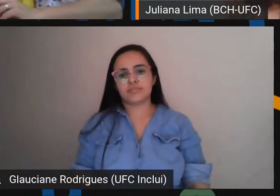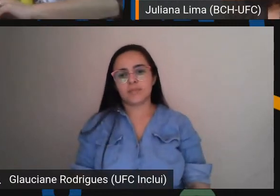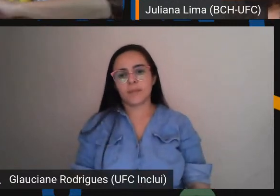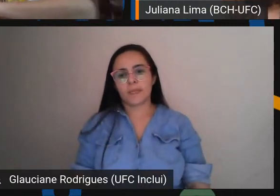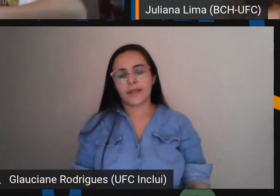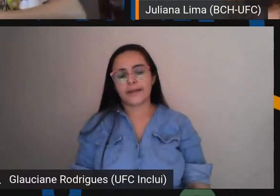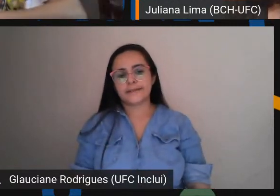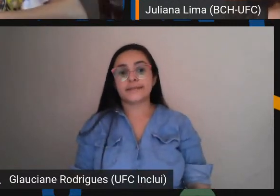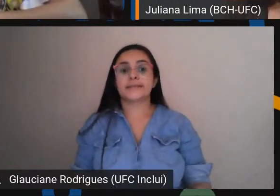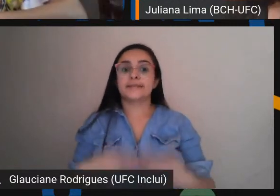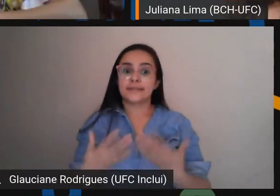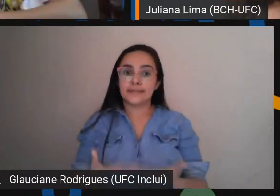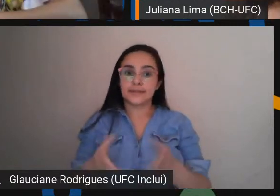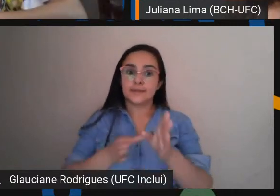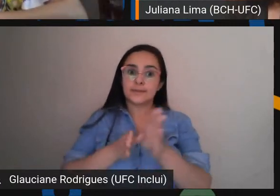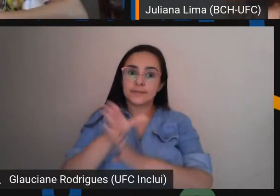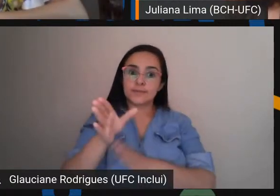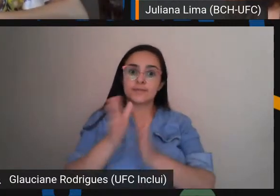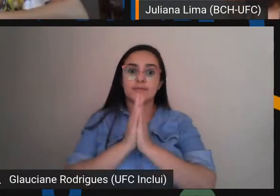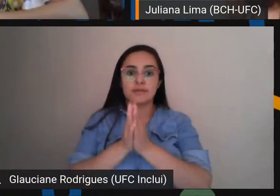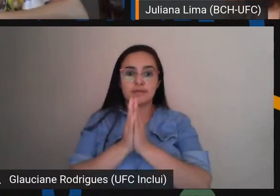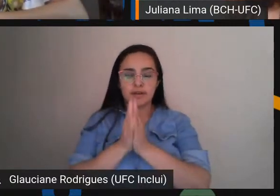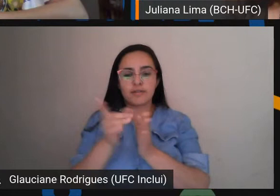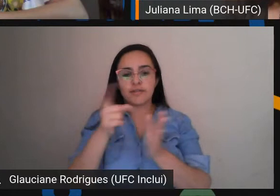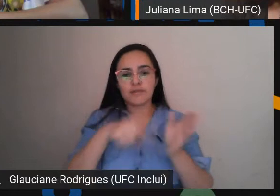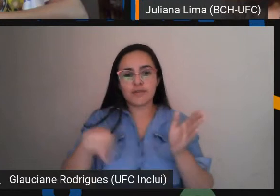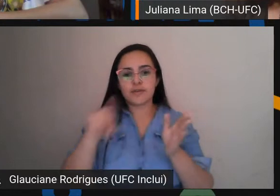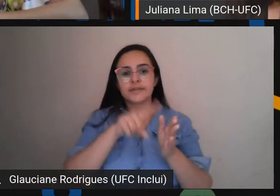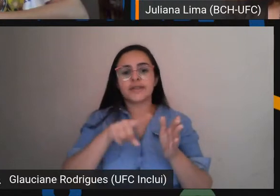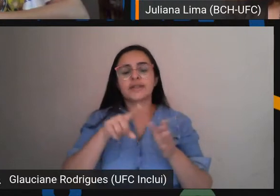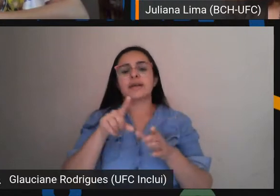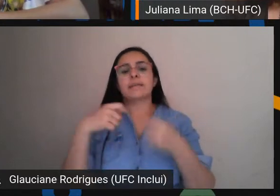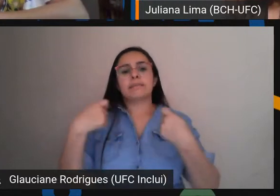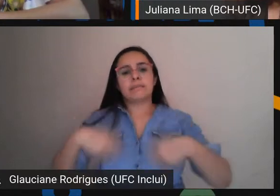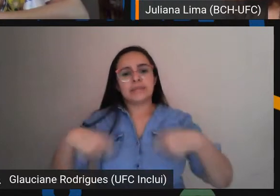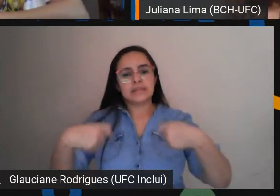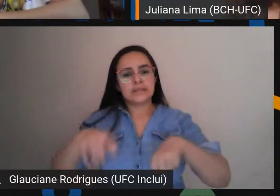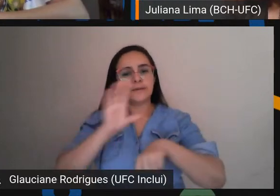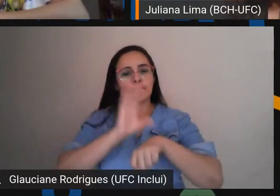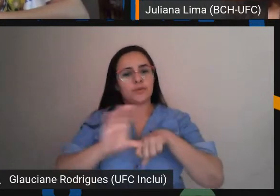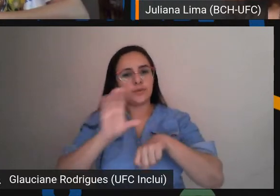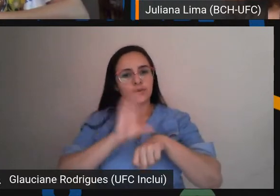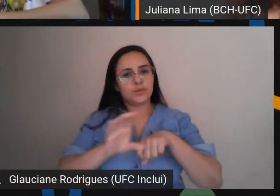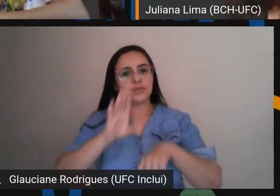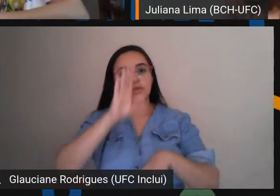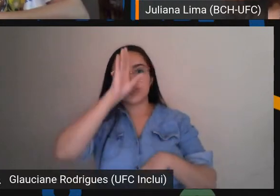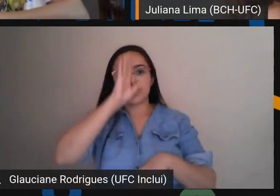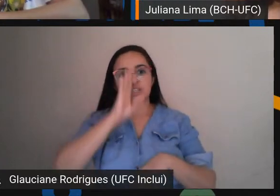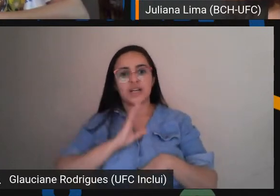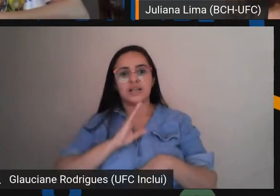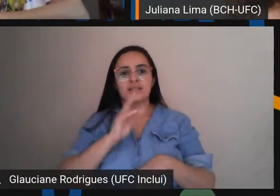Recomendamos fortemente que façam o curso da professora, tá, pessoal? É de graça. Olha aqui esse conteúdo de